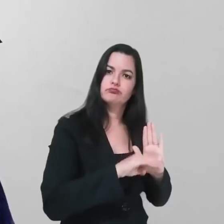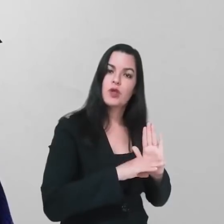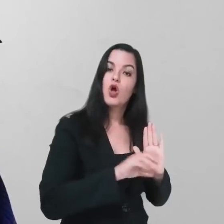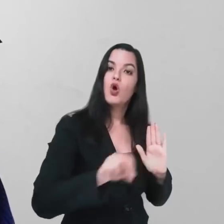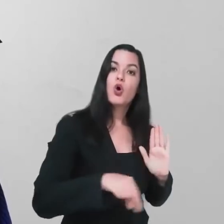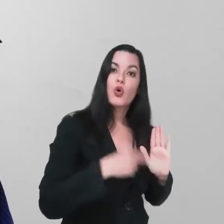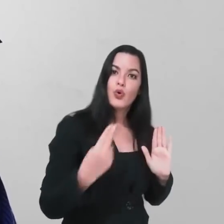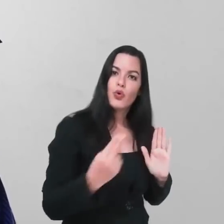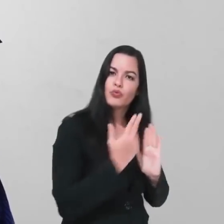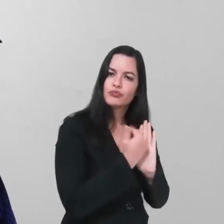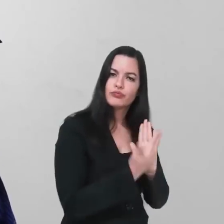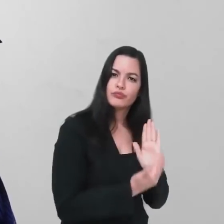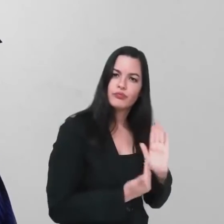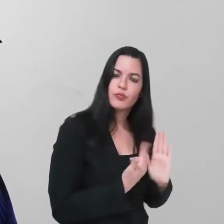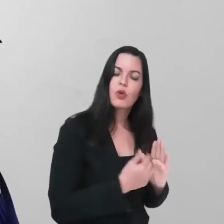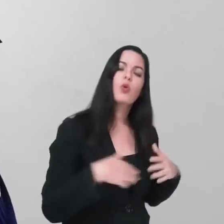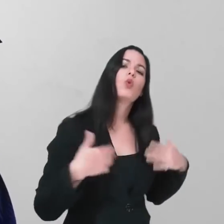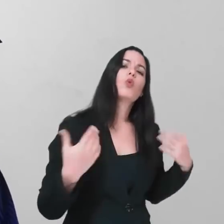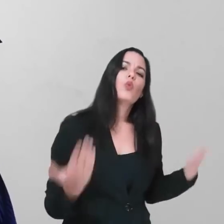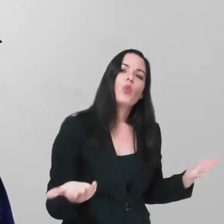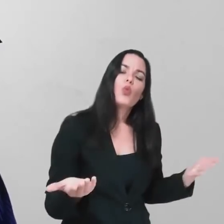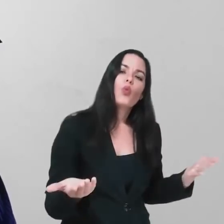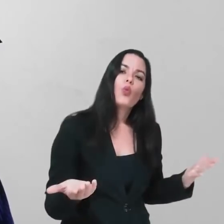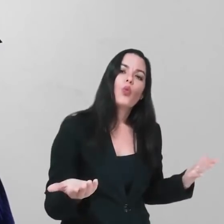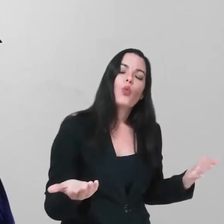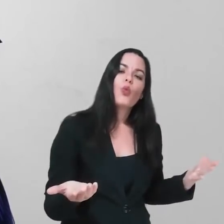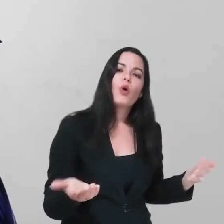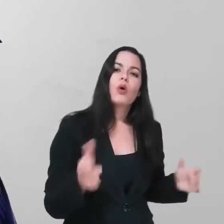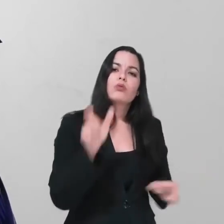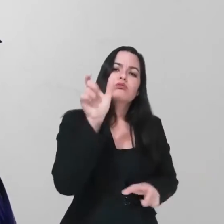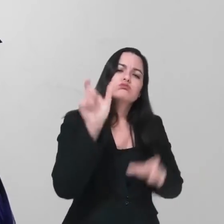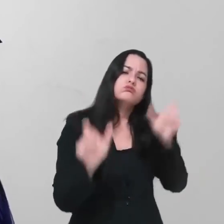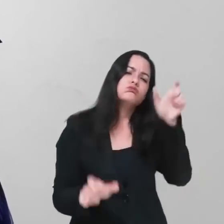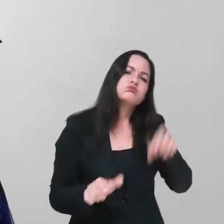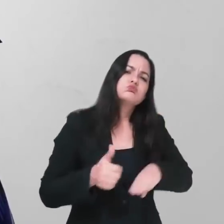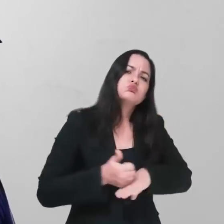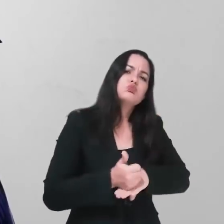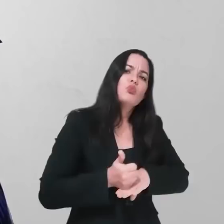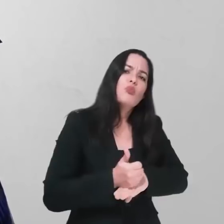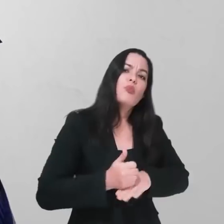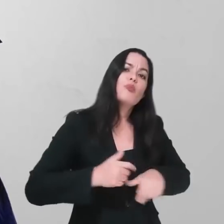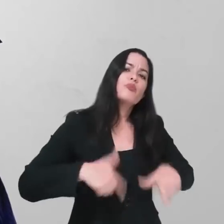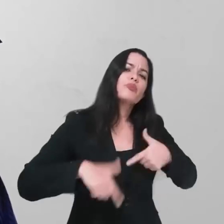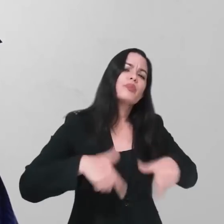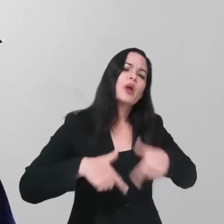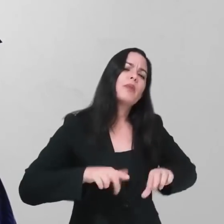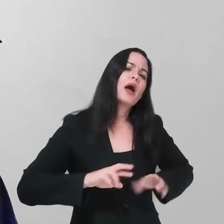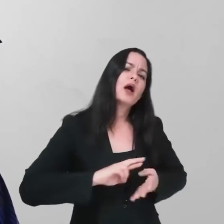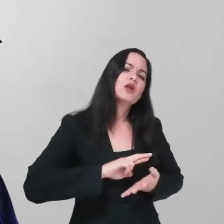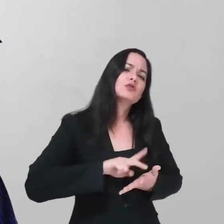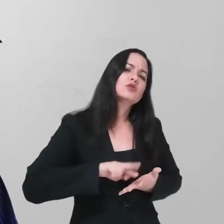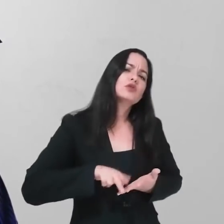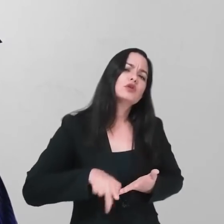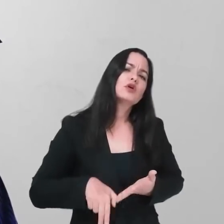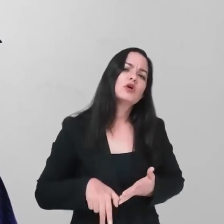quais são as profissões que vocês acreditam que auxiliam nesses